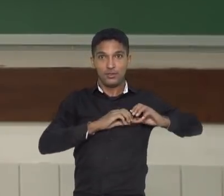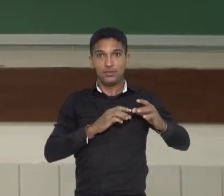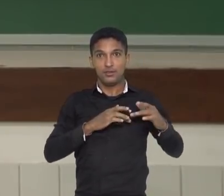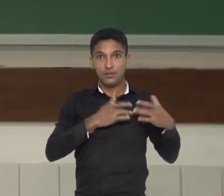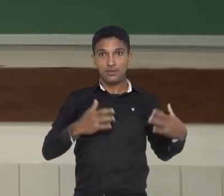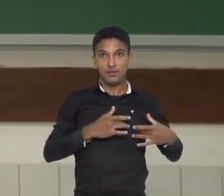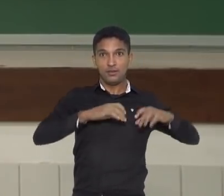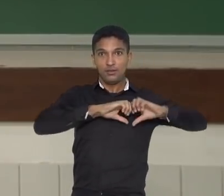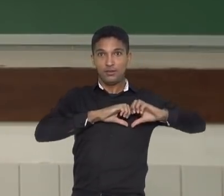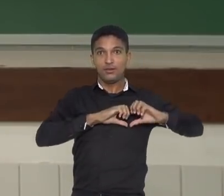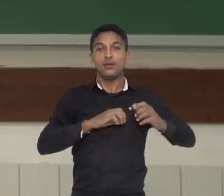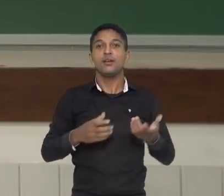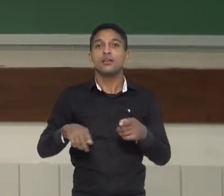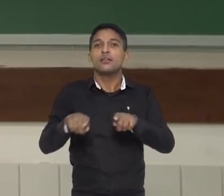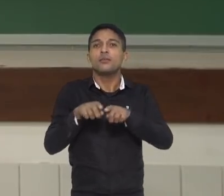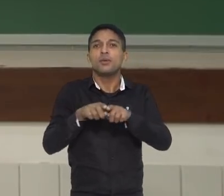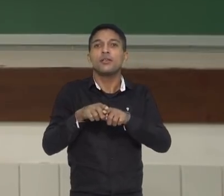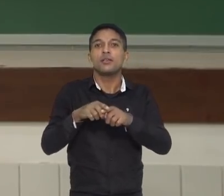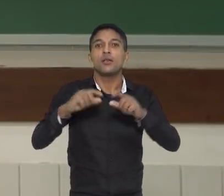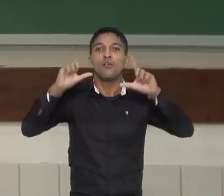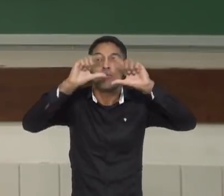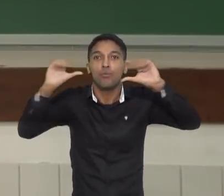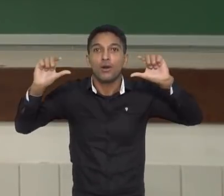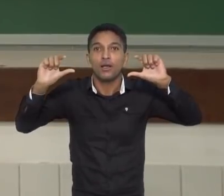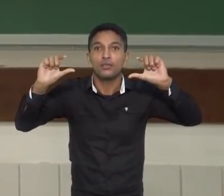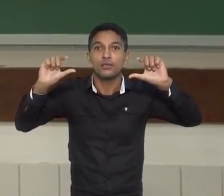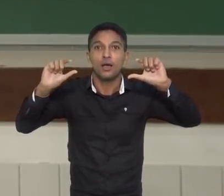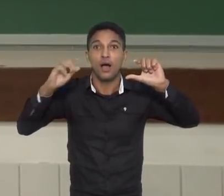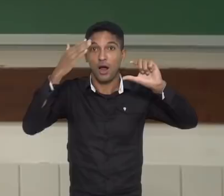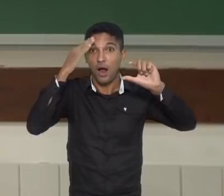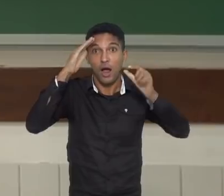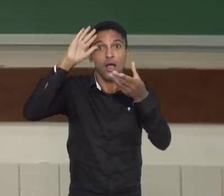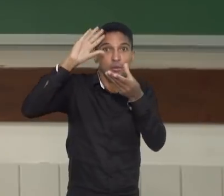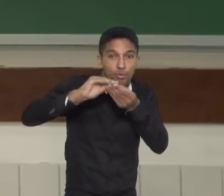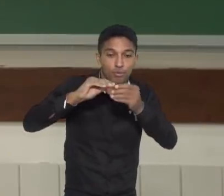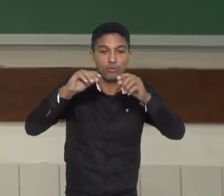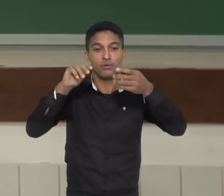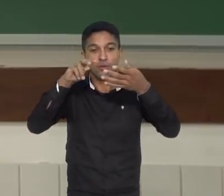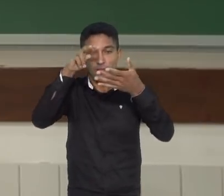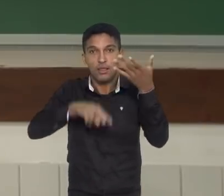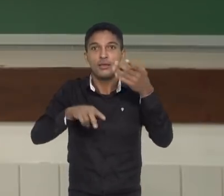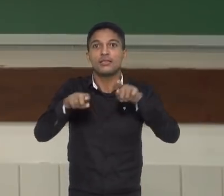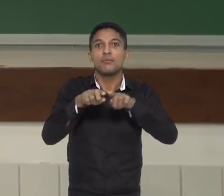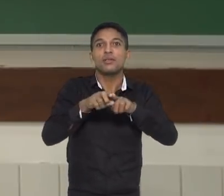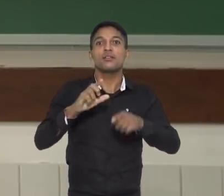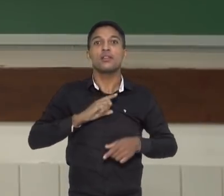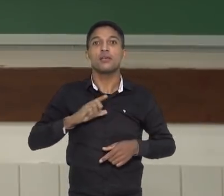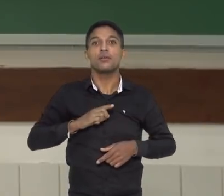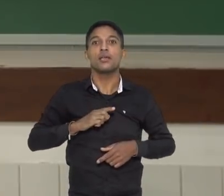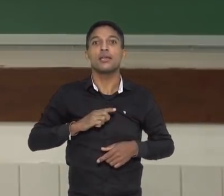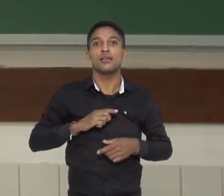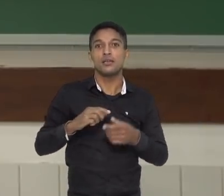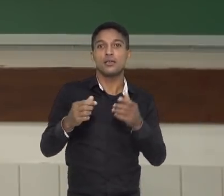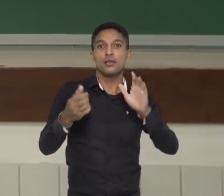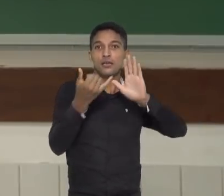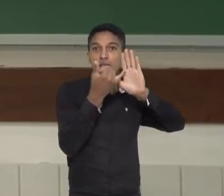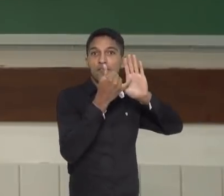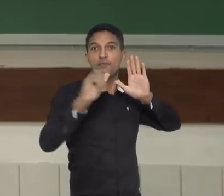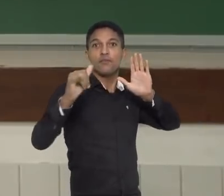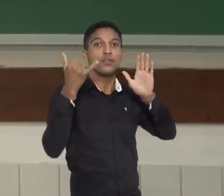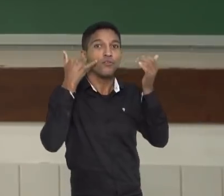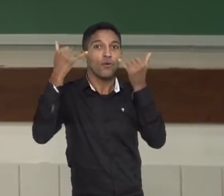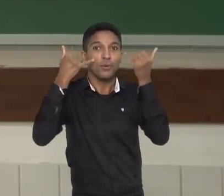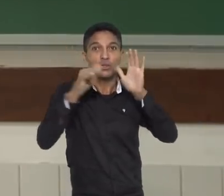das expressões, e identificar as informações implícitas e explícitas